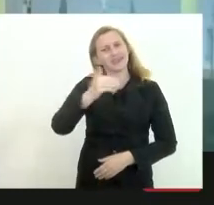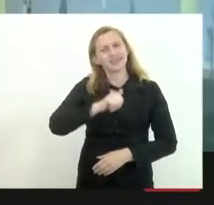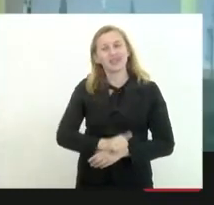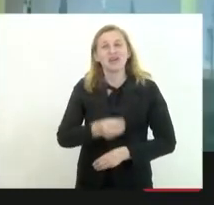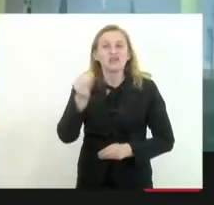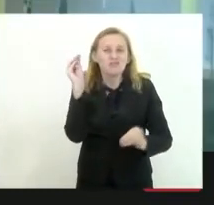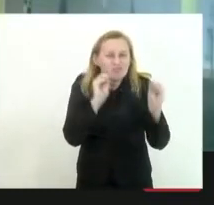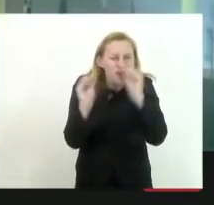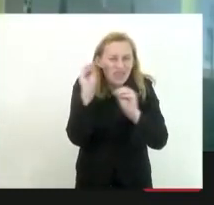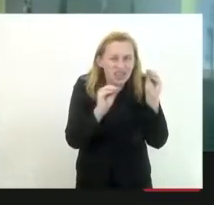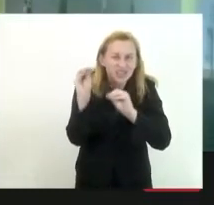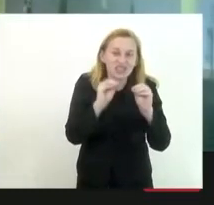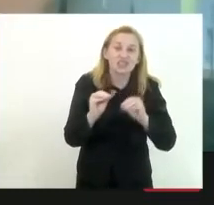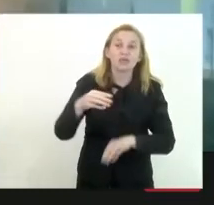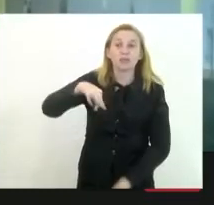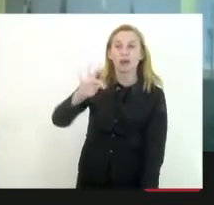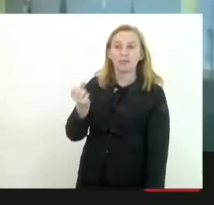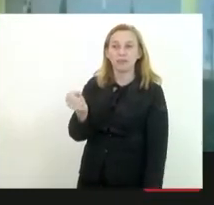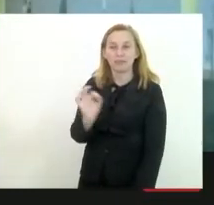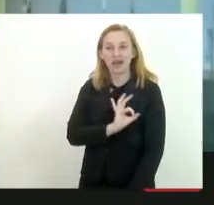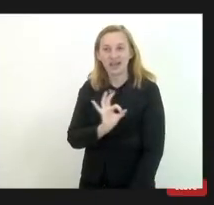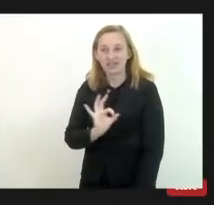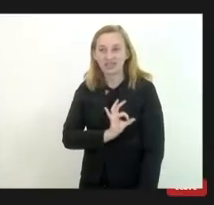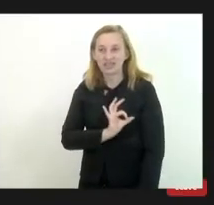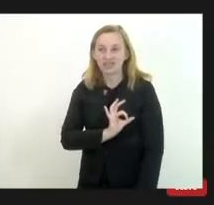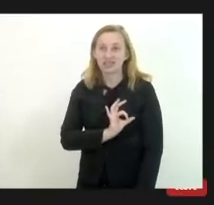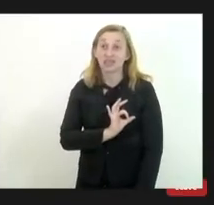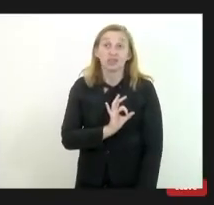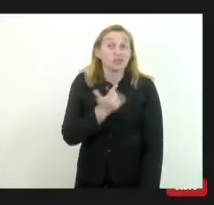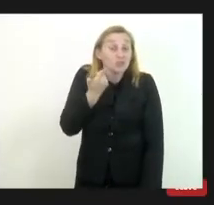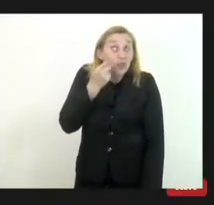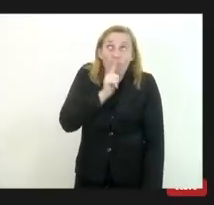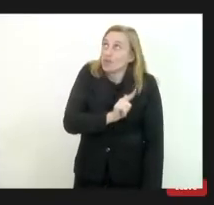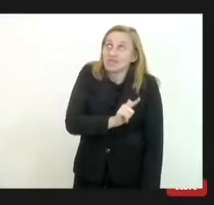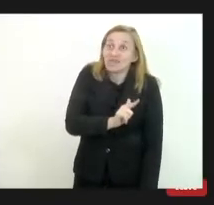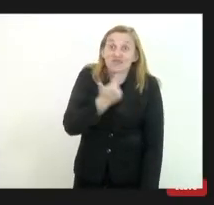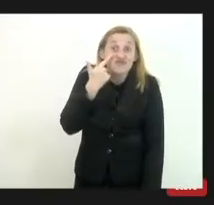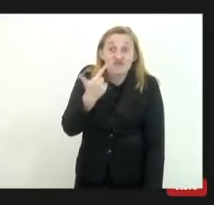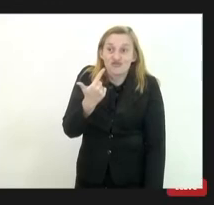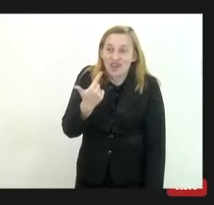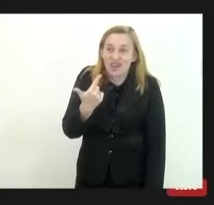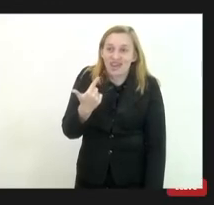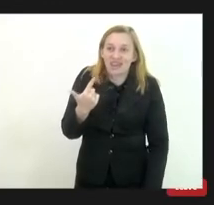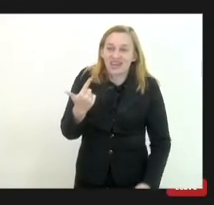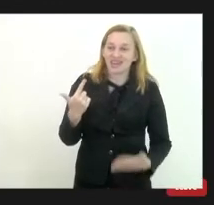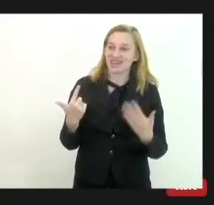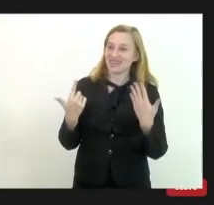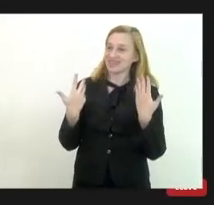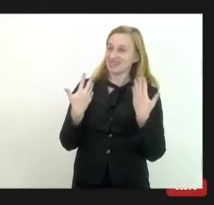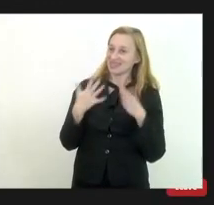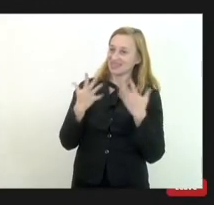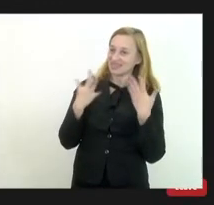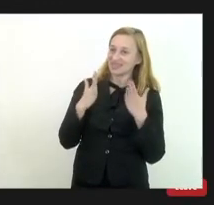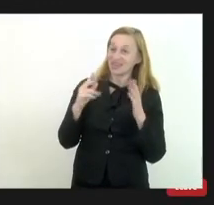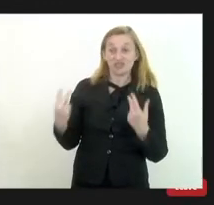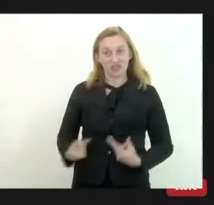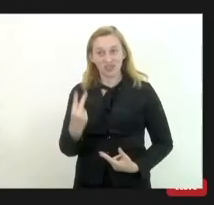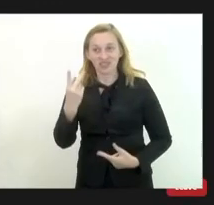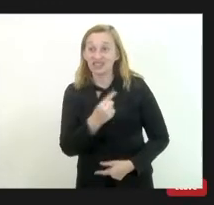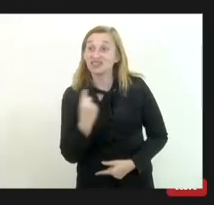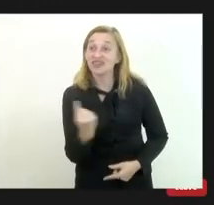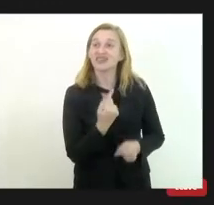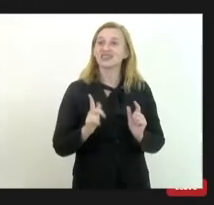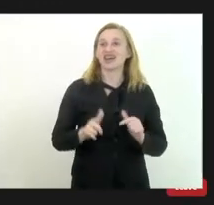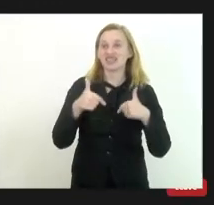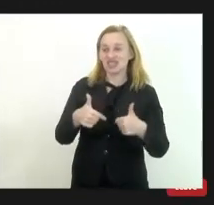um beijaço para Marta, que eu não consigo vê-la sem estar enaltecendo, sem estar valorizando as nossas